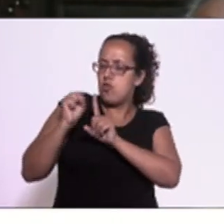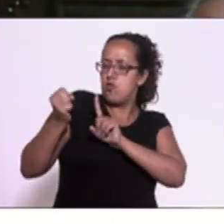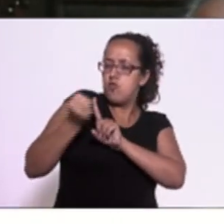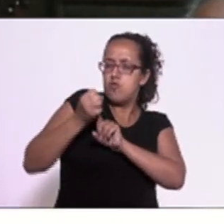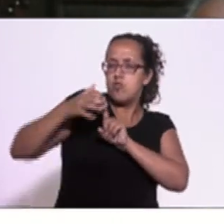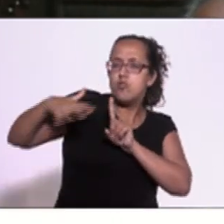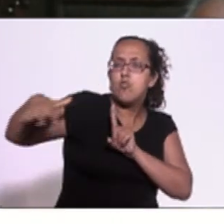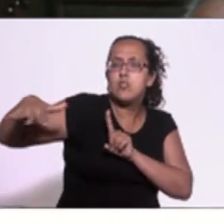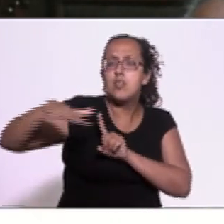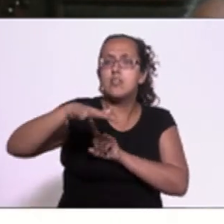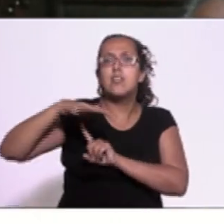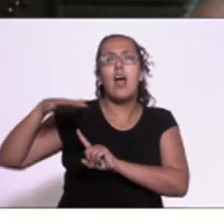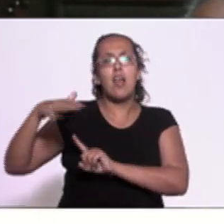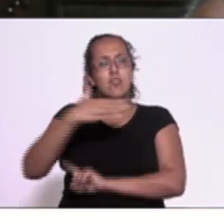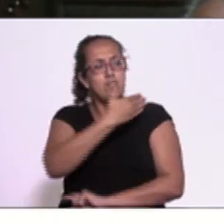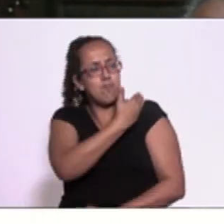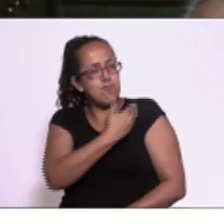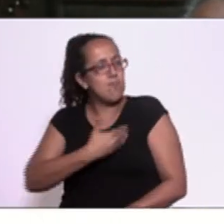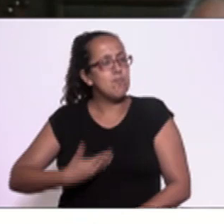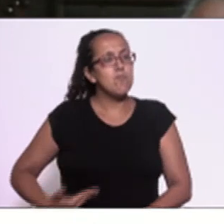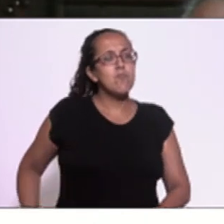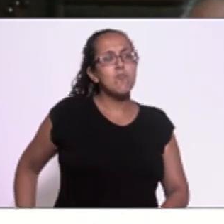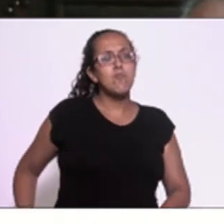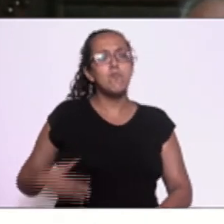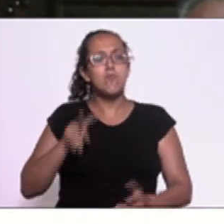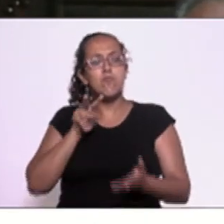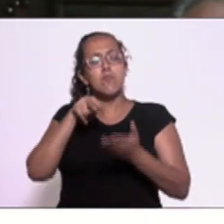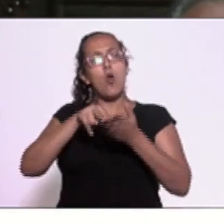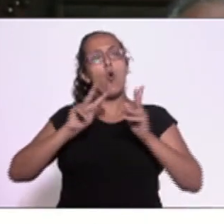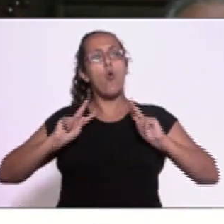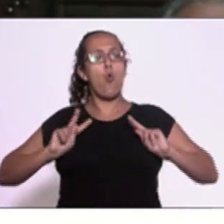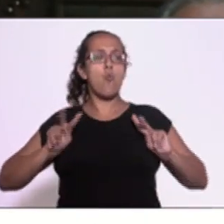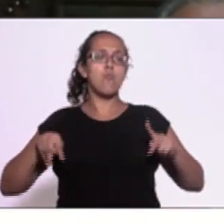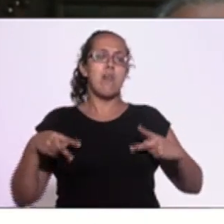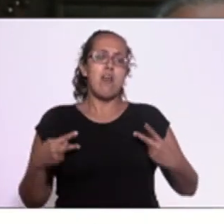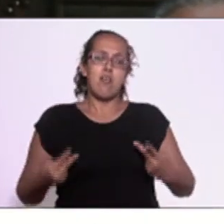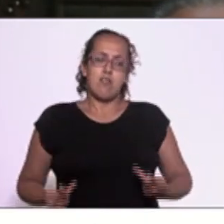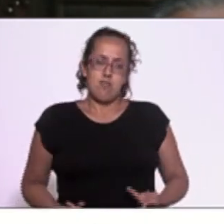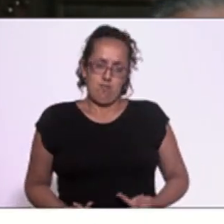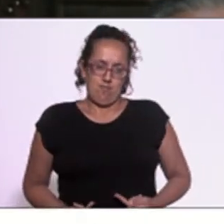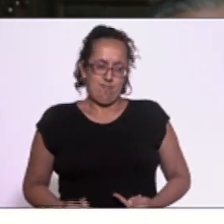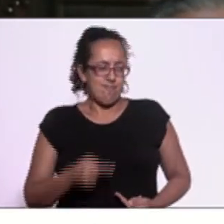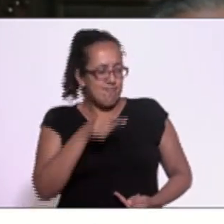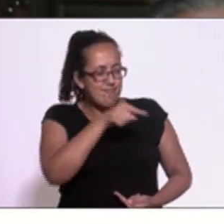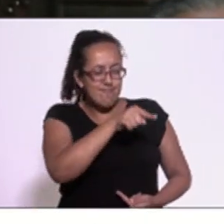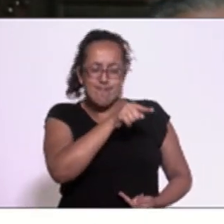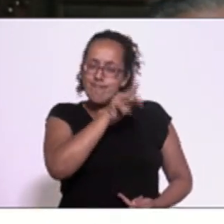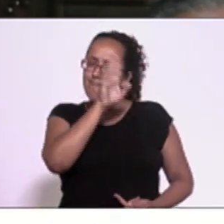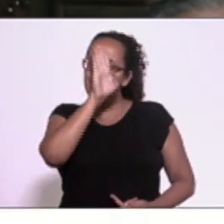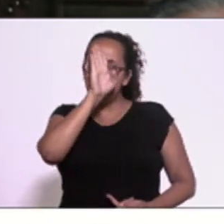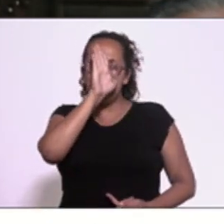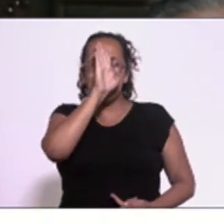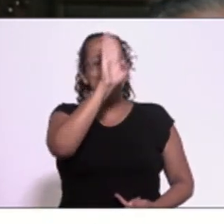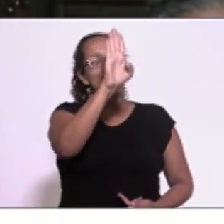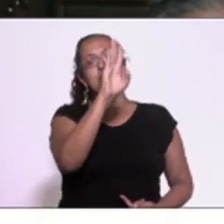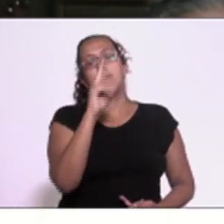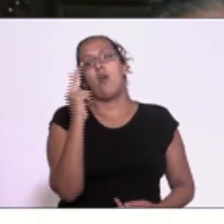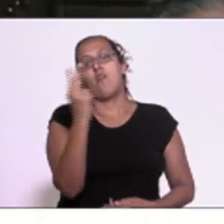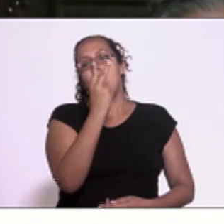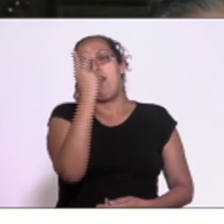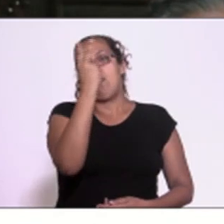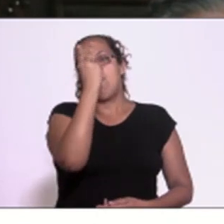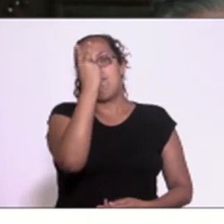coisa pública, concretizados no culto à humanidade, estavam para eles acima dos interesses